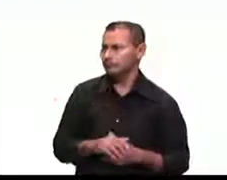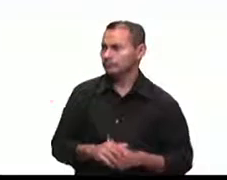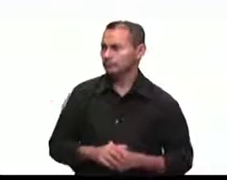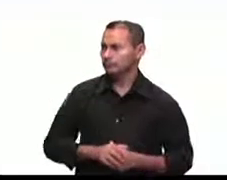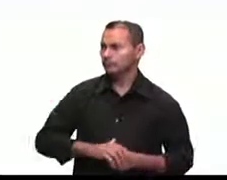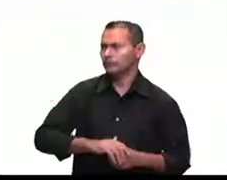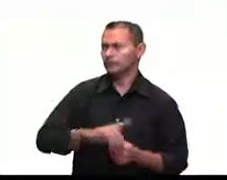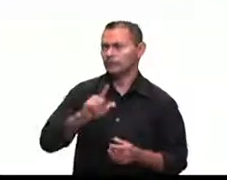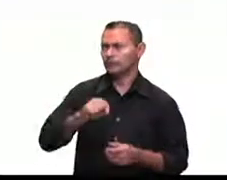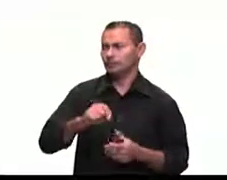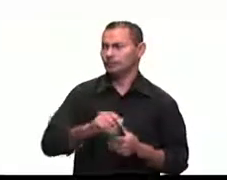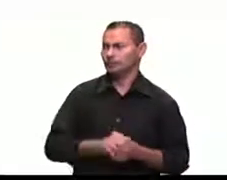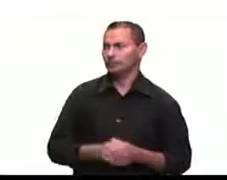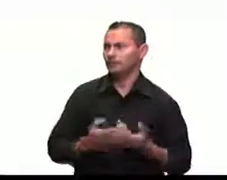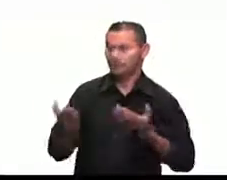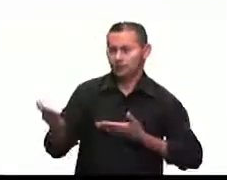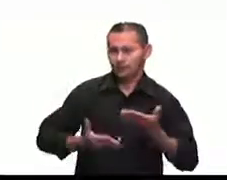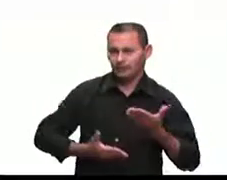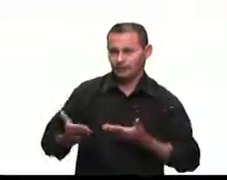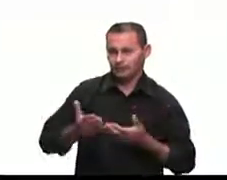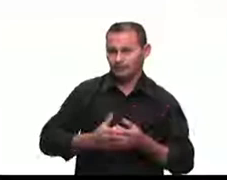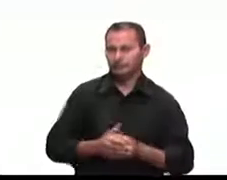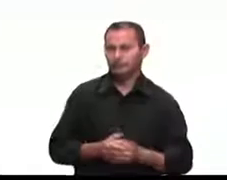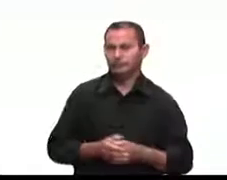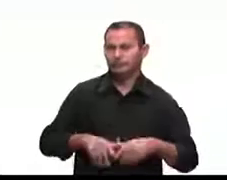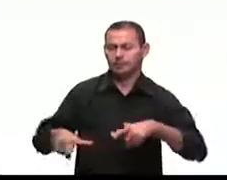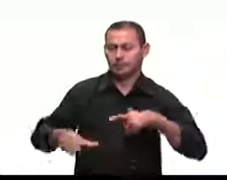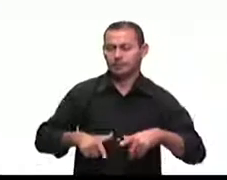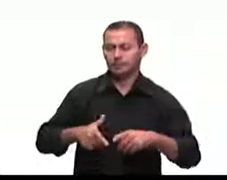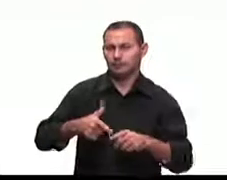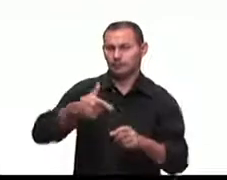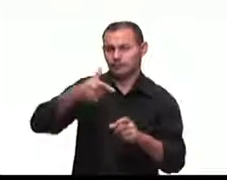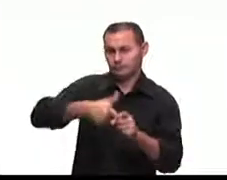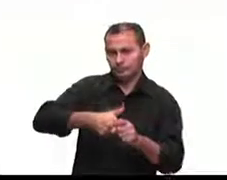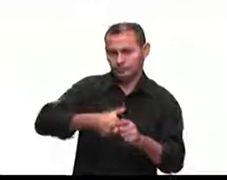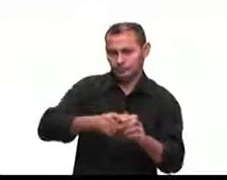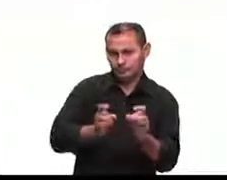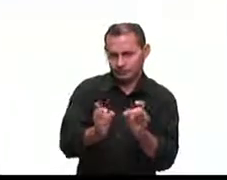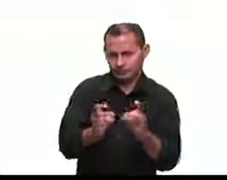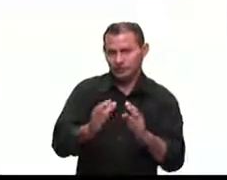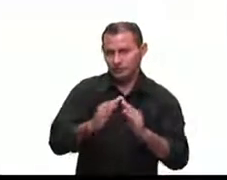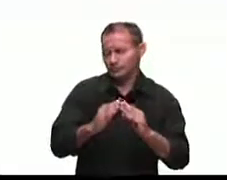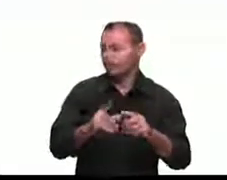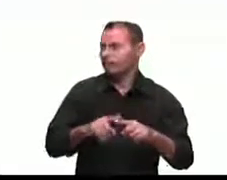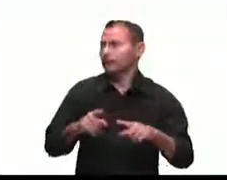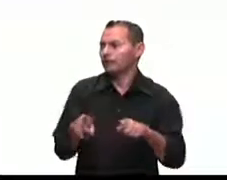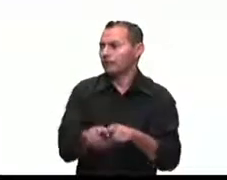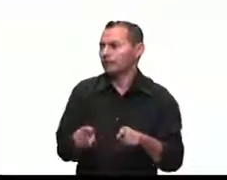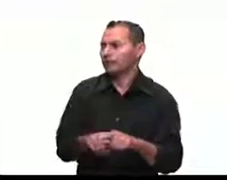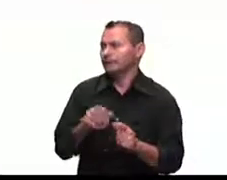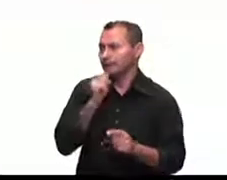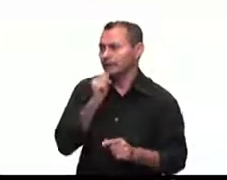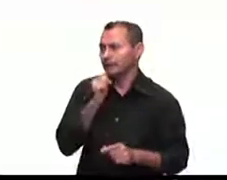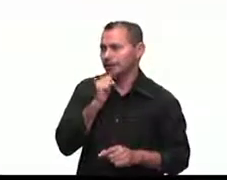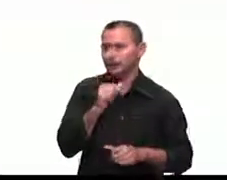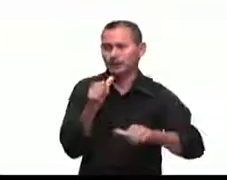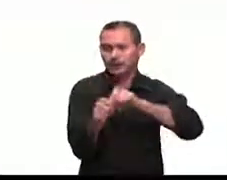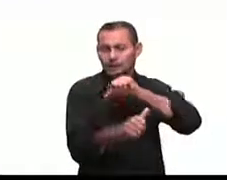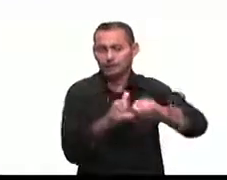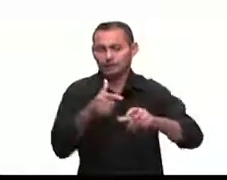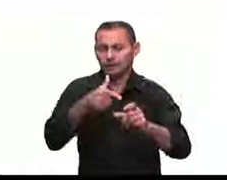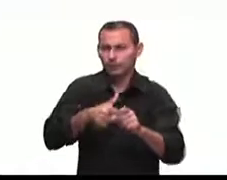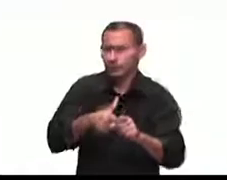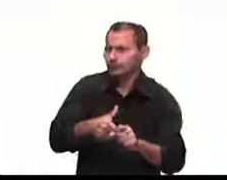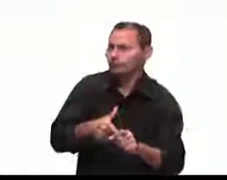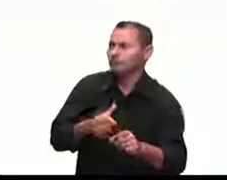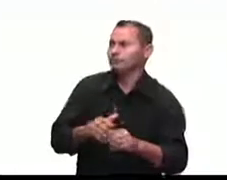não só o serviço de oferta de combustível, mas ainda a questão da troca